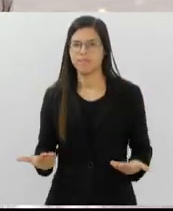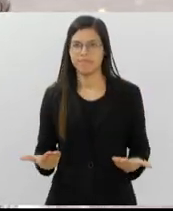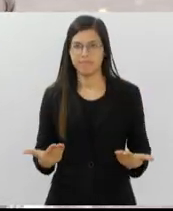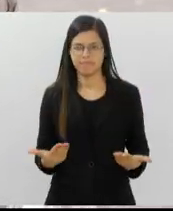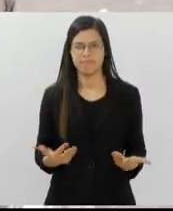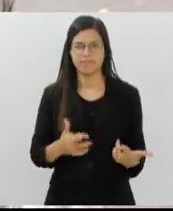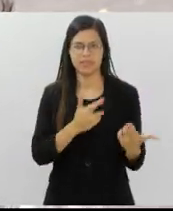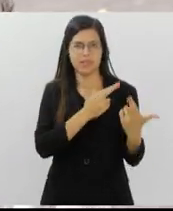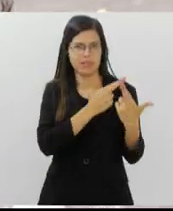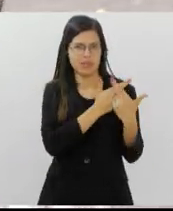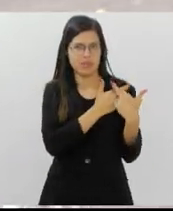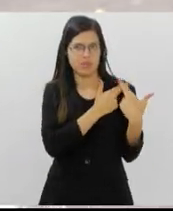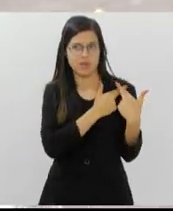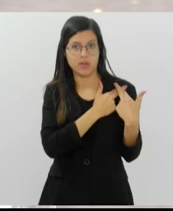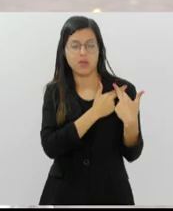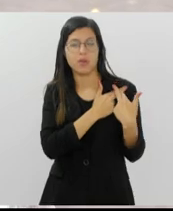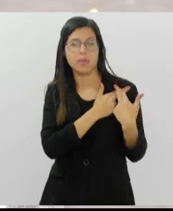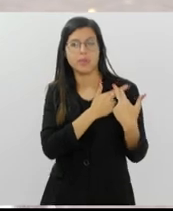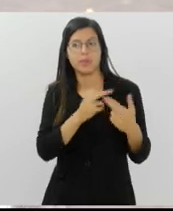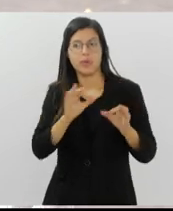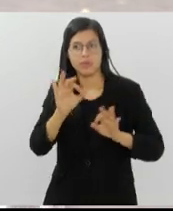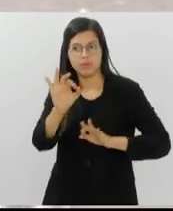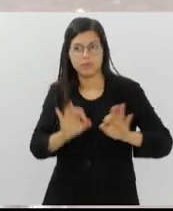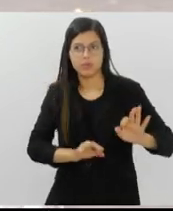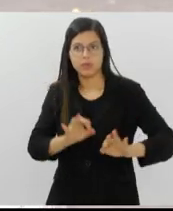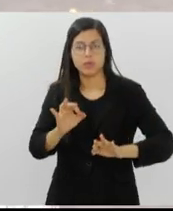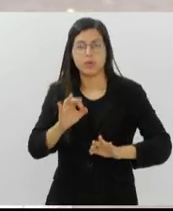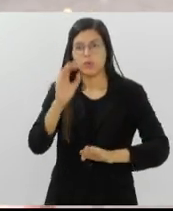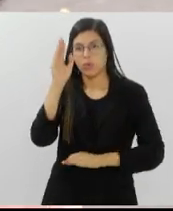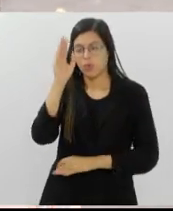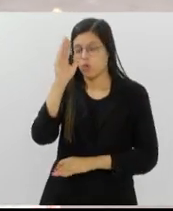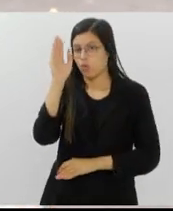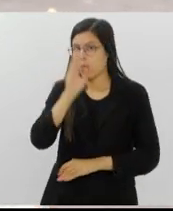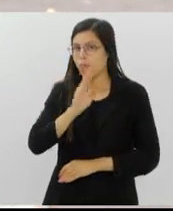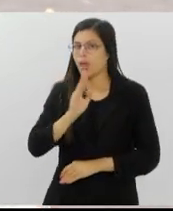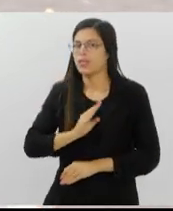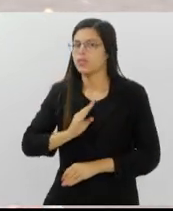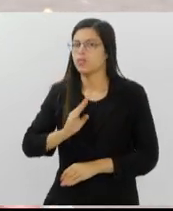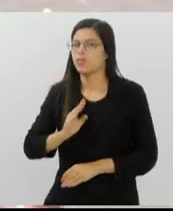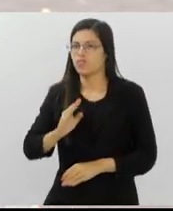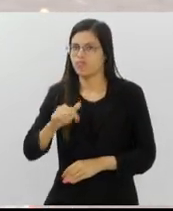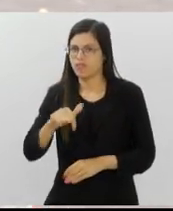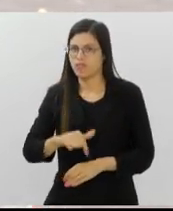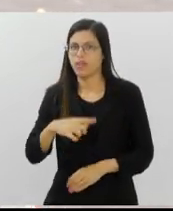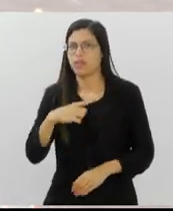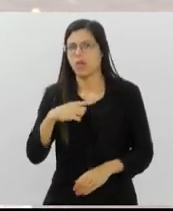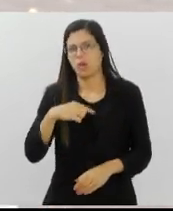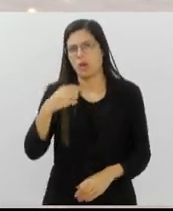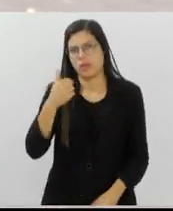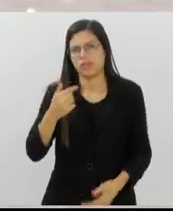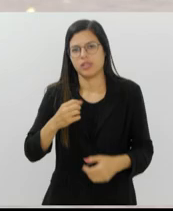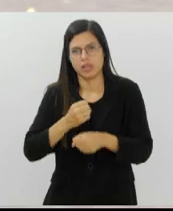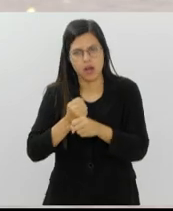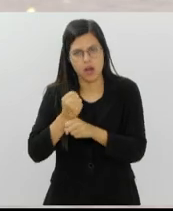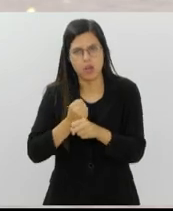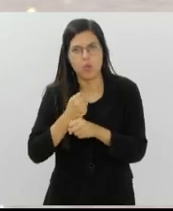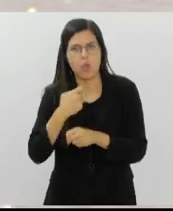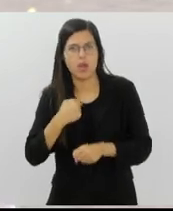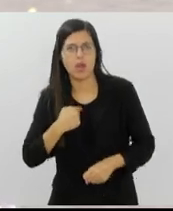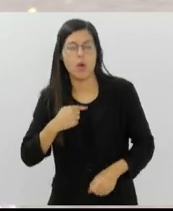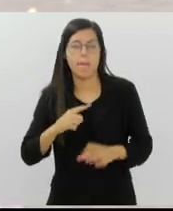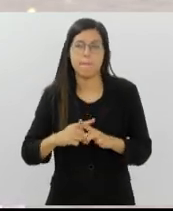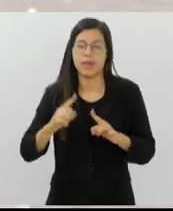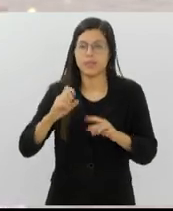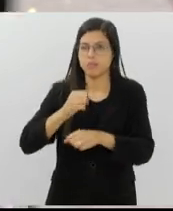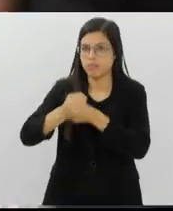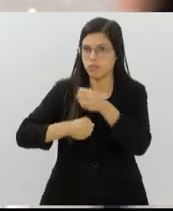uma organização do país anfitrião recebe, ou seja, eu sou a Sherpa desse ano, mas no próximo ano haverá uma outra Sherpa na África do